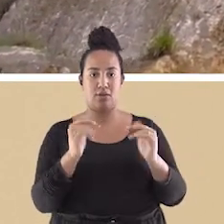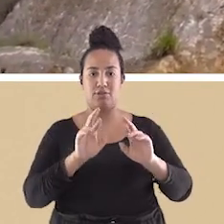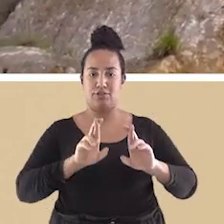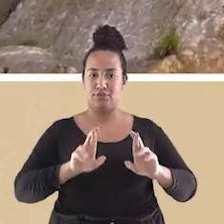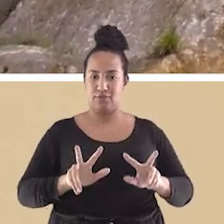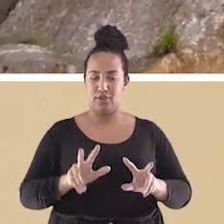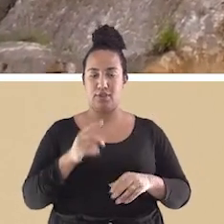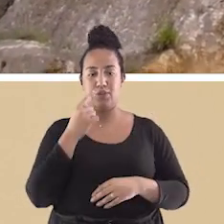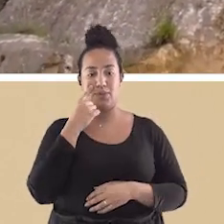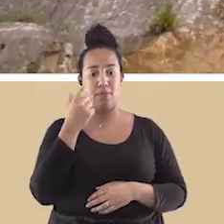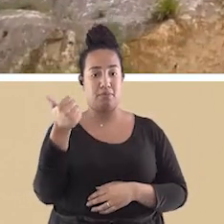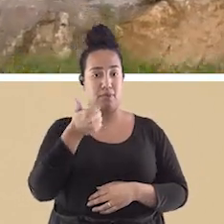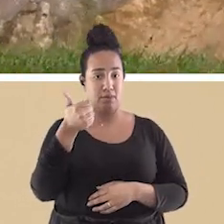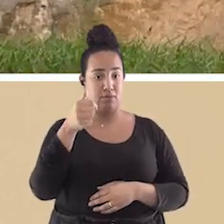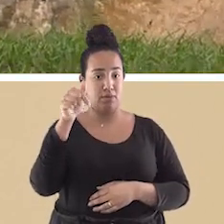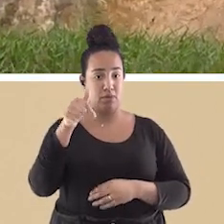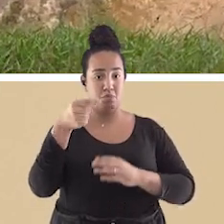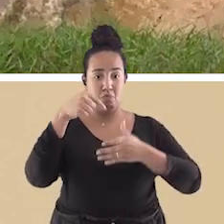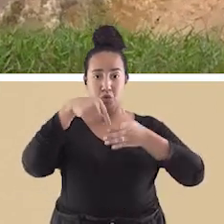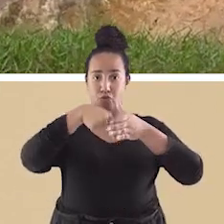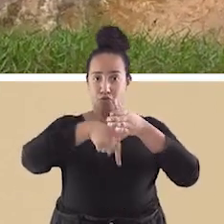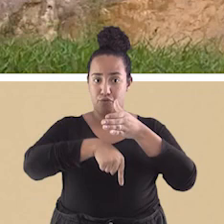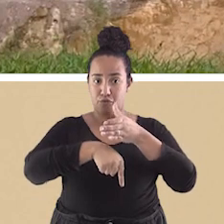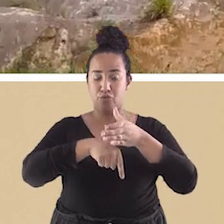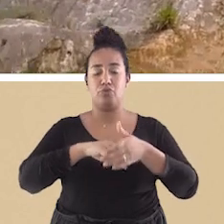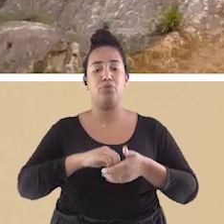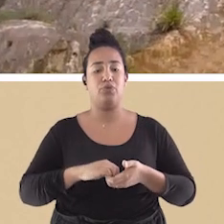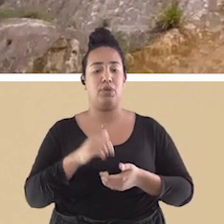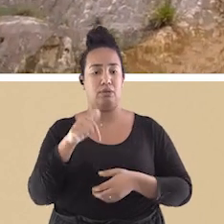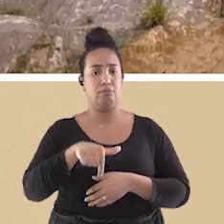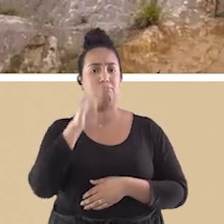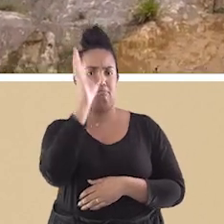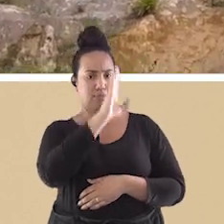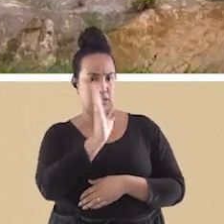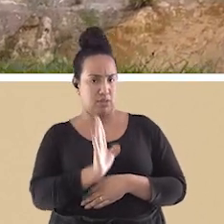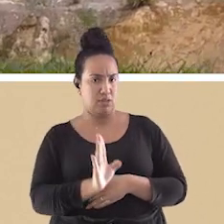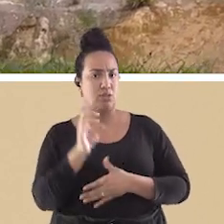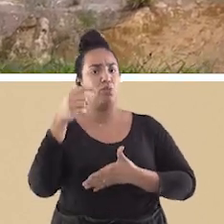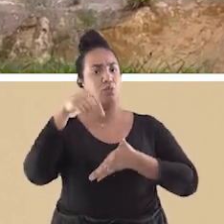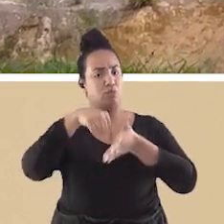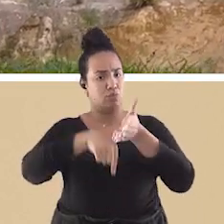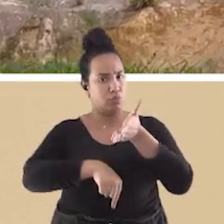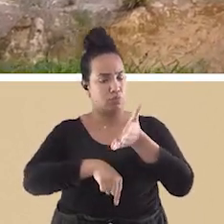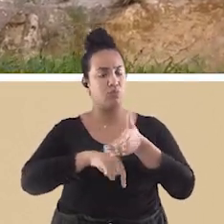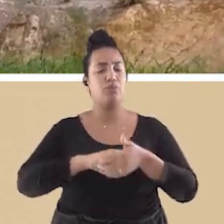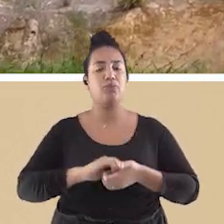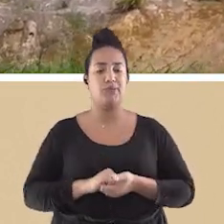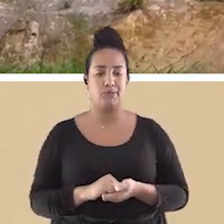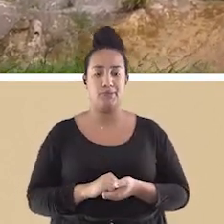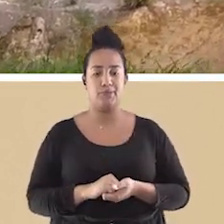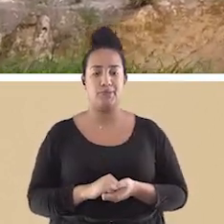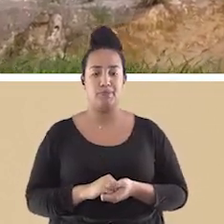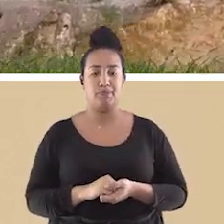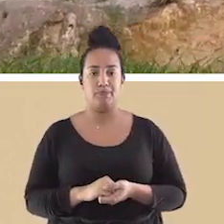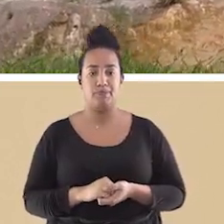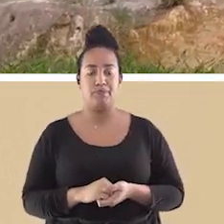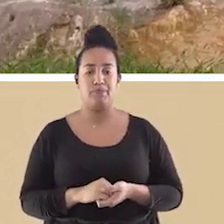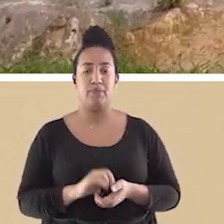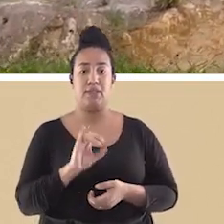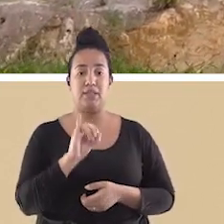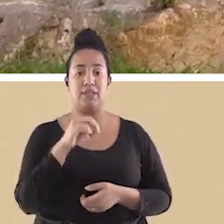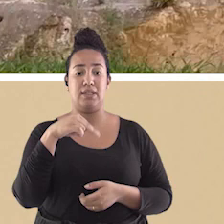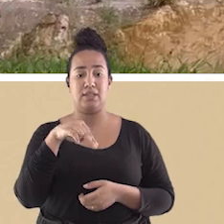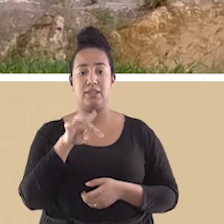cima o solo é profundo, os nossos solos aqui no Brasil eles são mais profundos, em temperismo